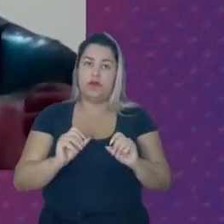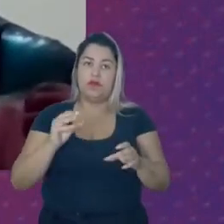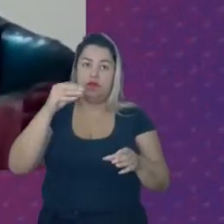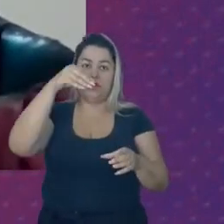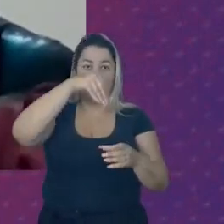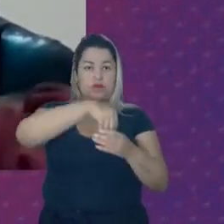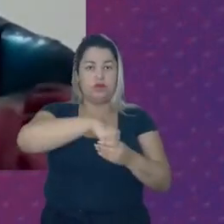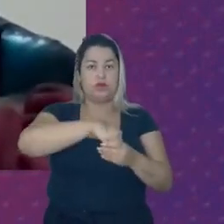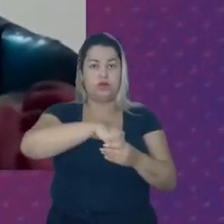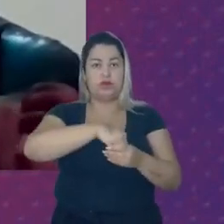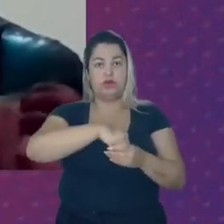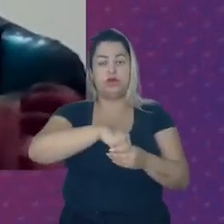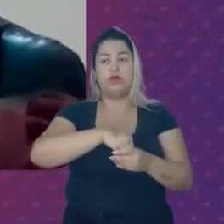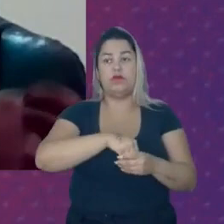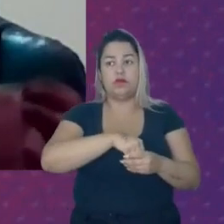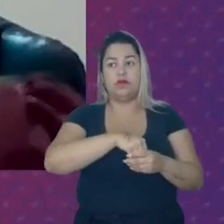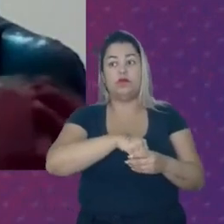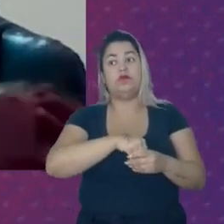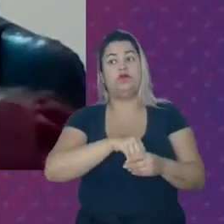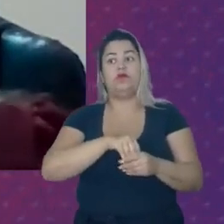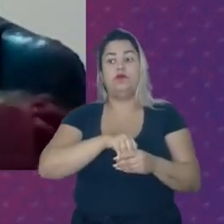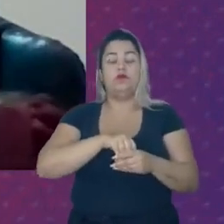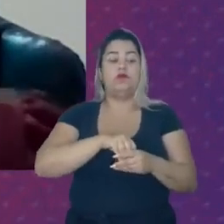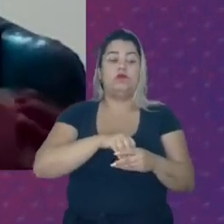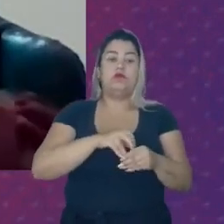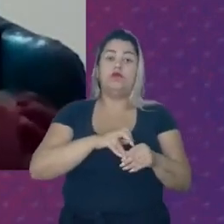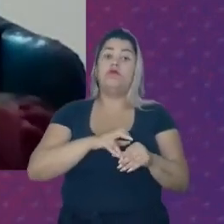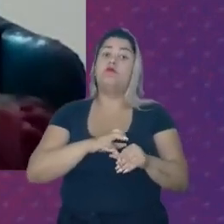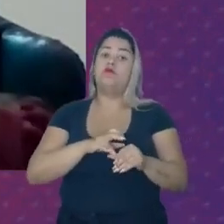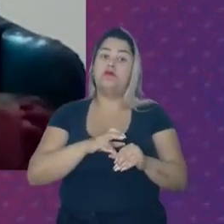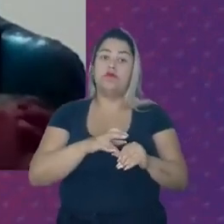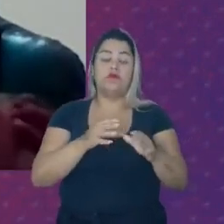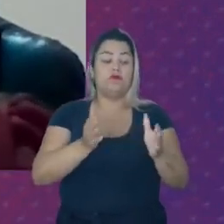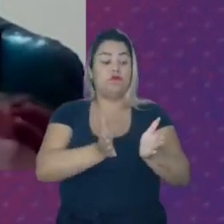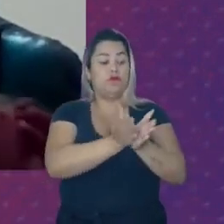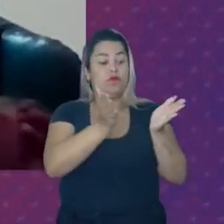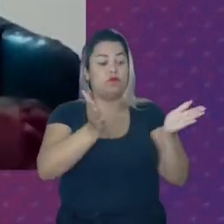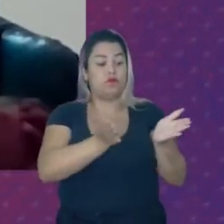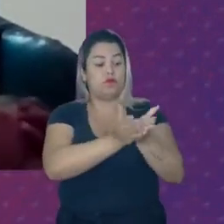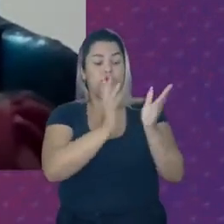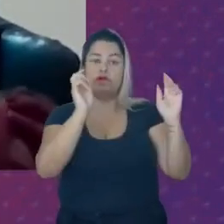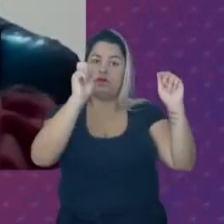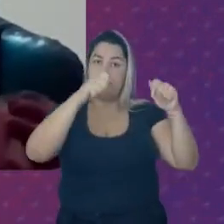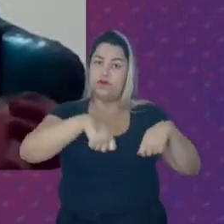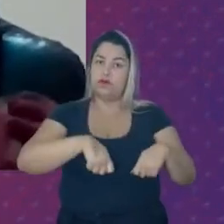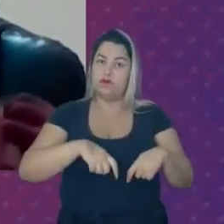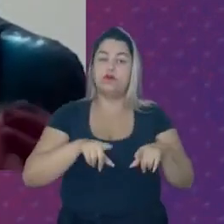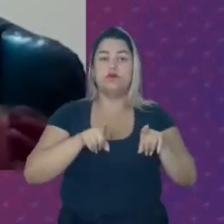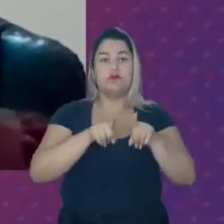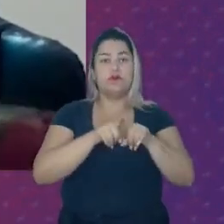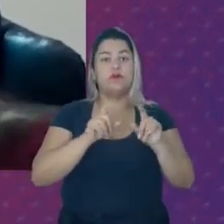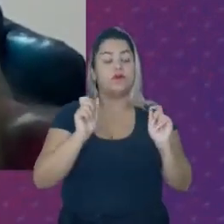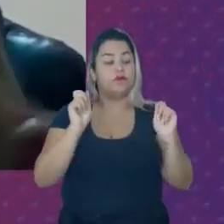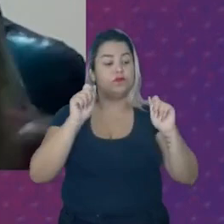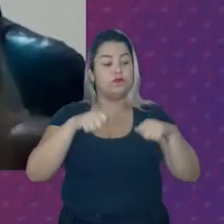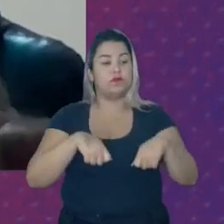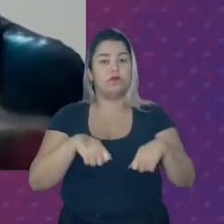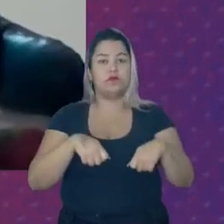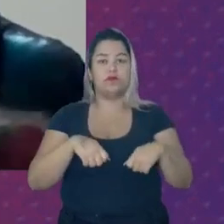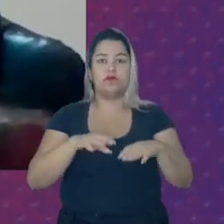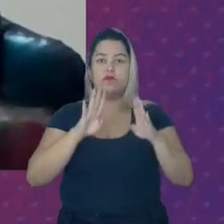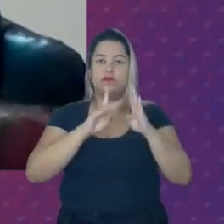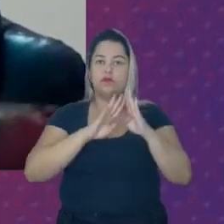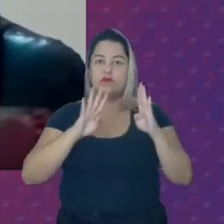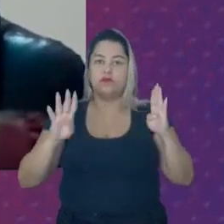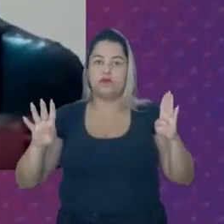dentro esteja em uma situação de pobreza, de necessidade, que careça do benefício muito mais do que